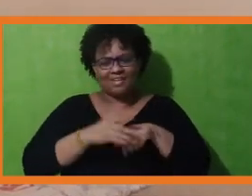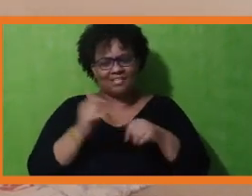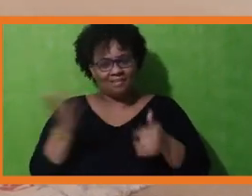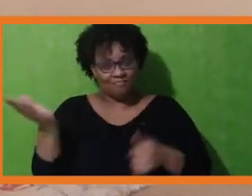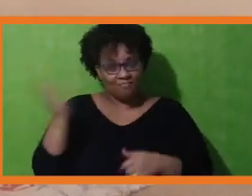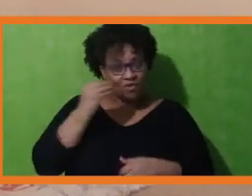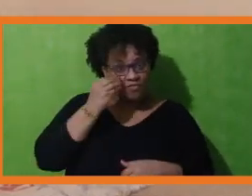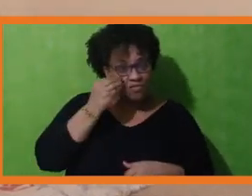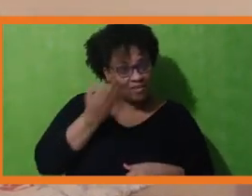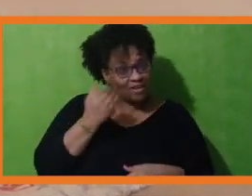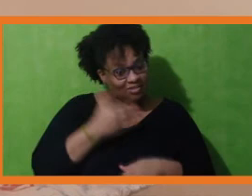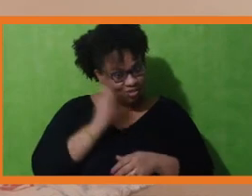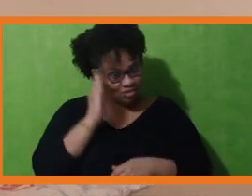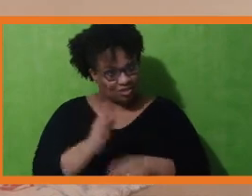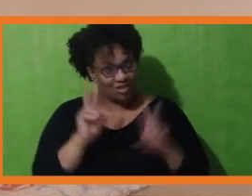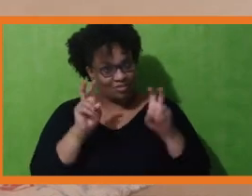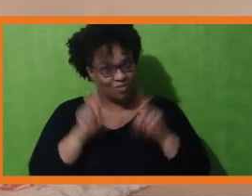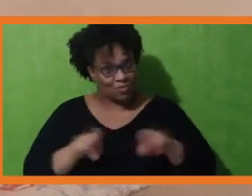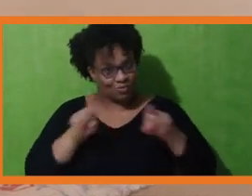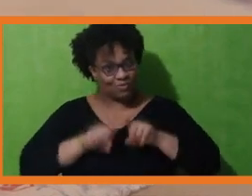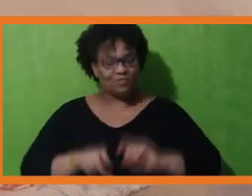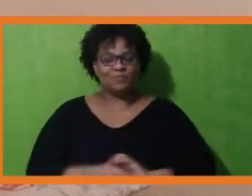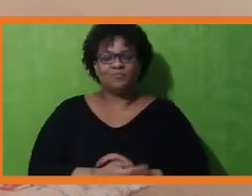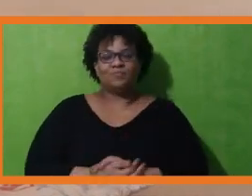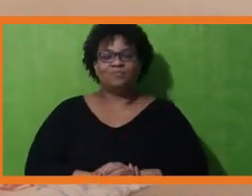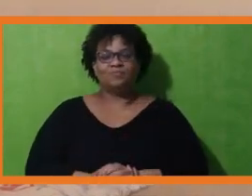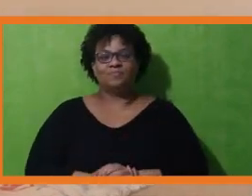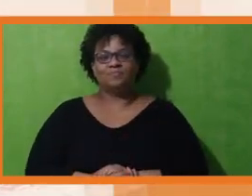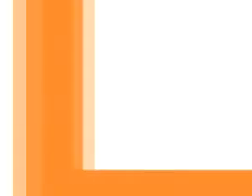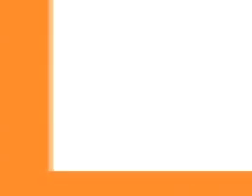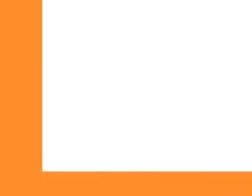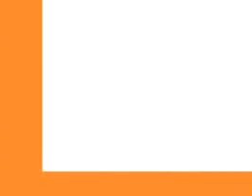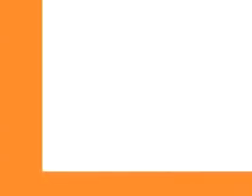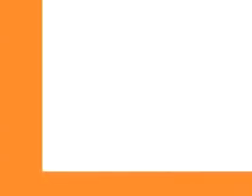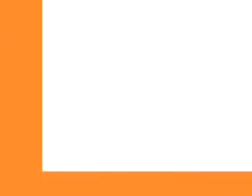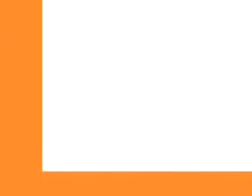mais prática, então solta a vinheta, editor, e vamos direto para a tela do computador.